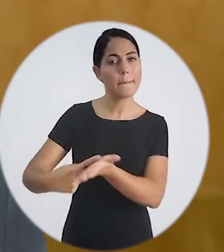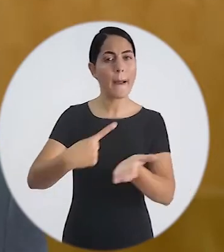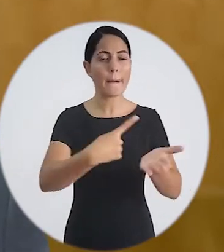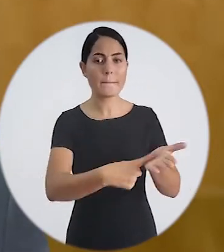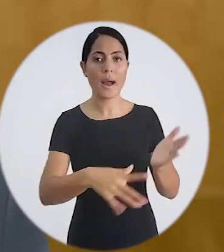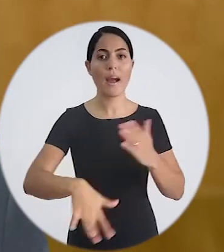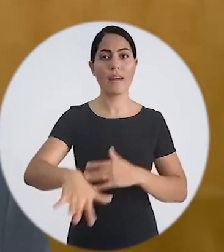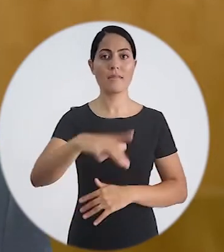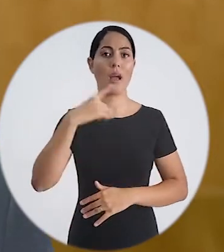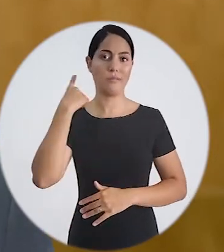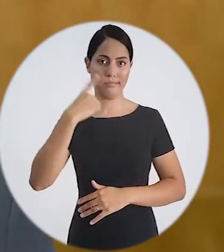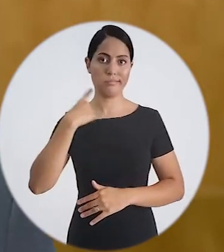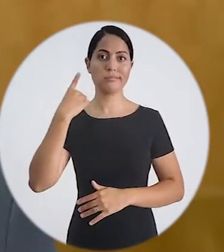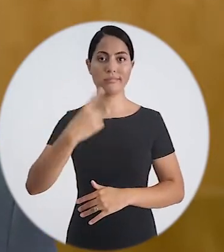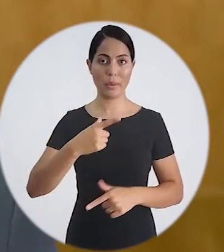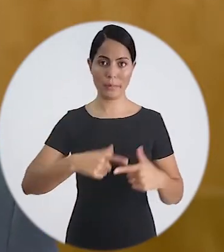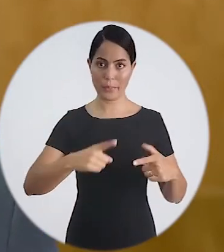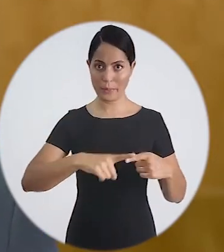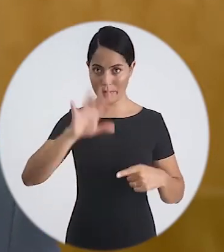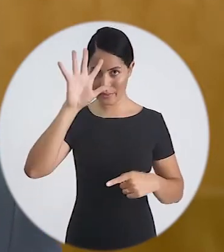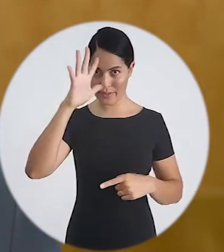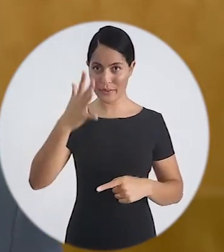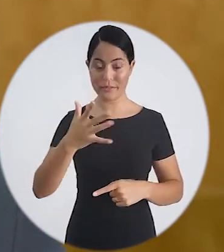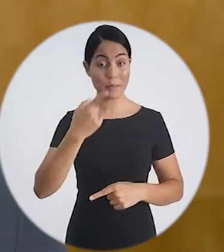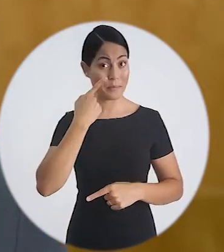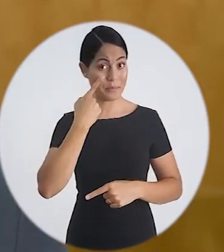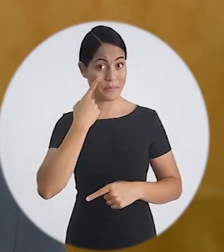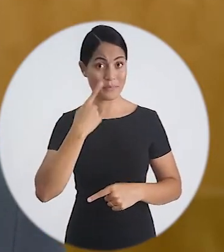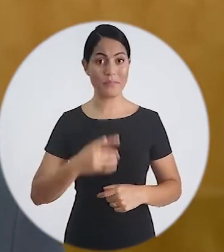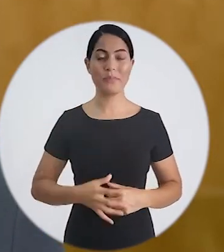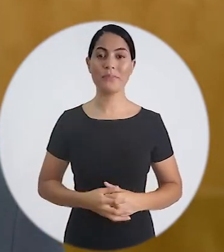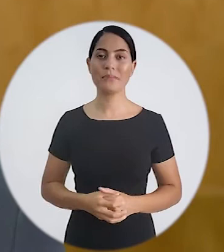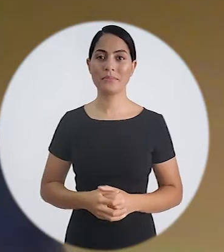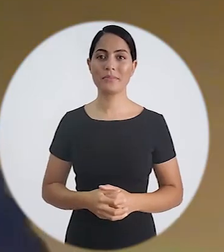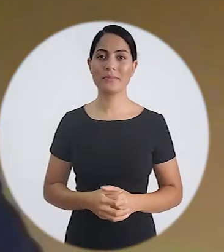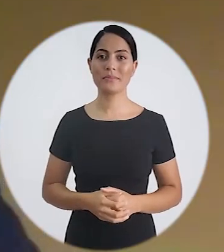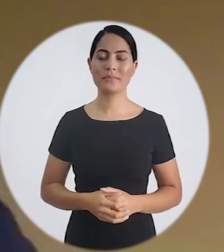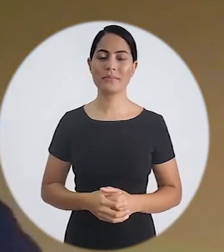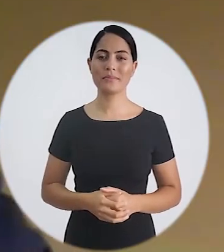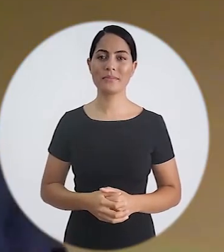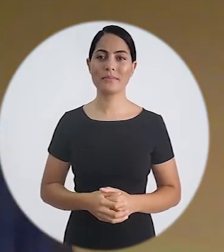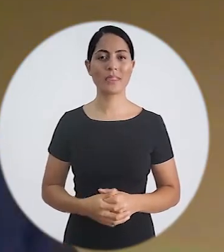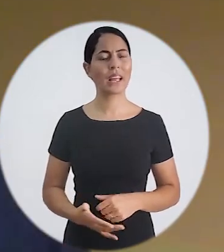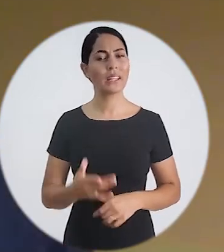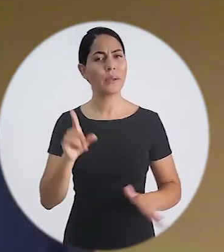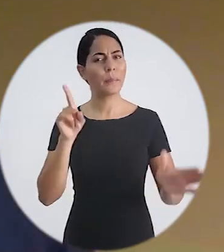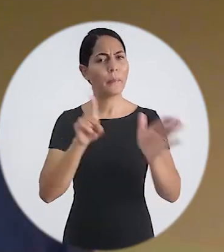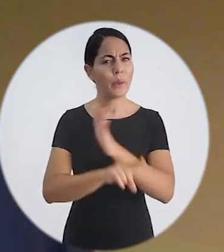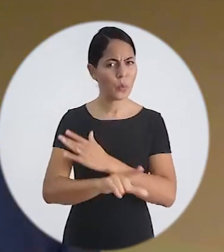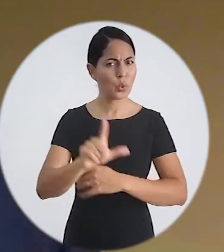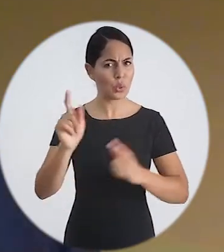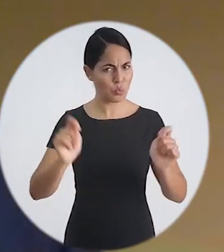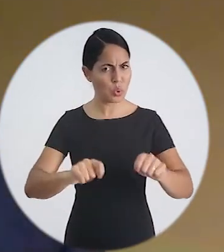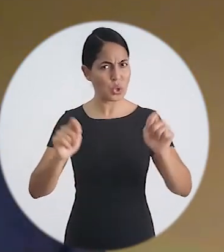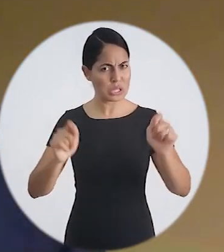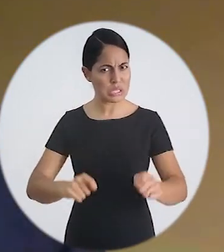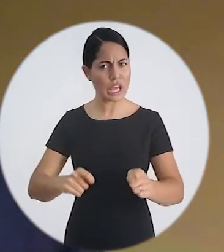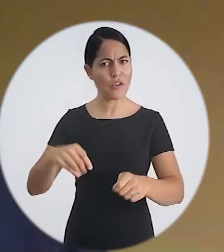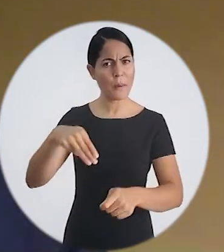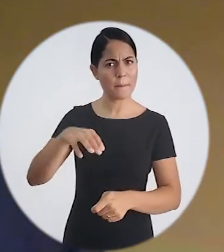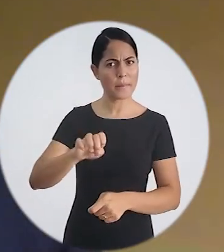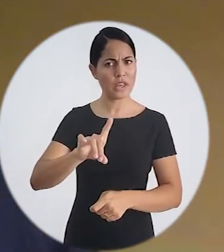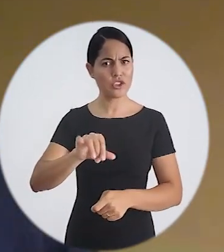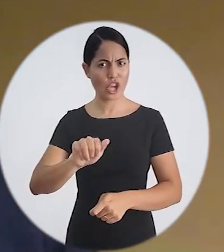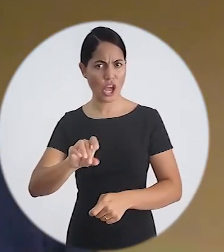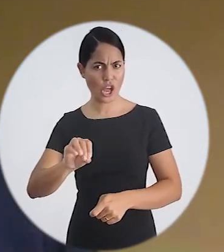e advogados na solução dos conflitos. Acompanhe. Doutor, antes de mais nada, haveria complementariedade